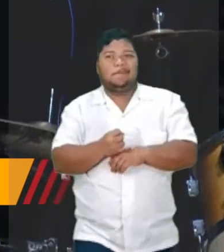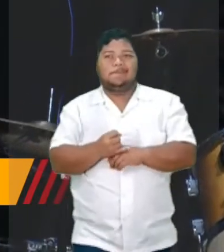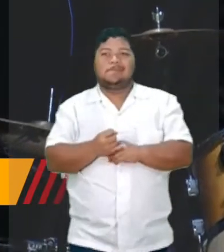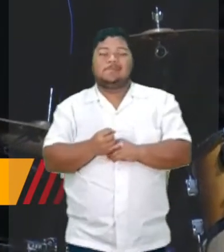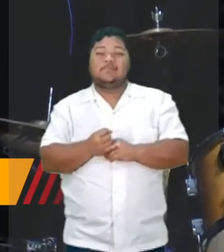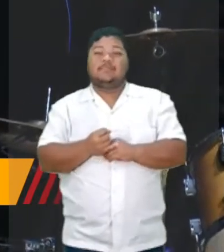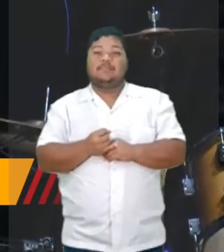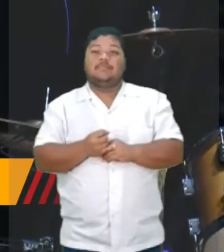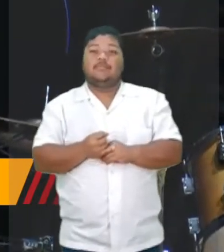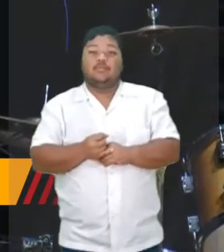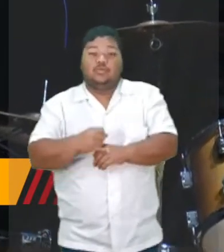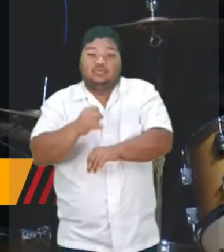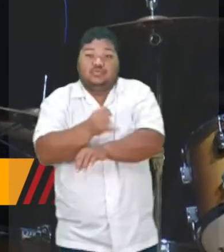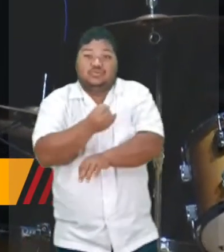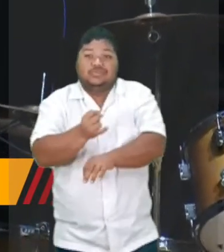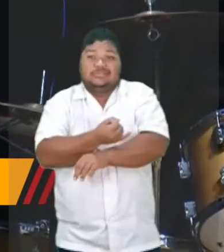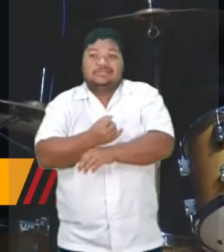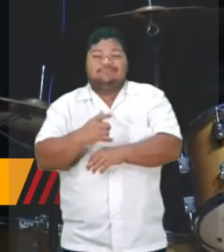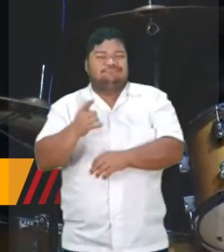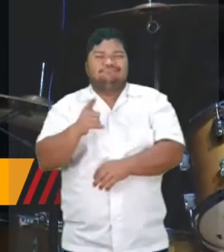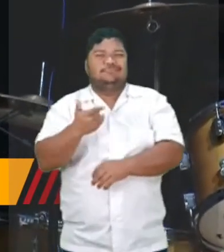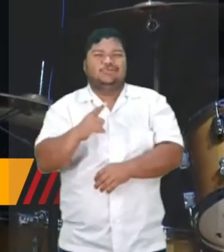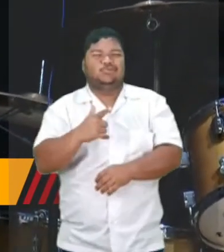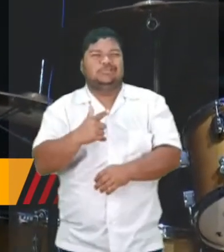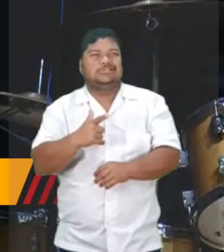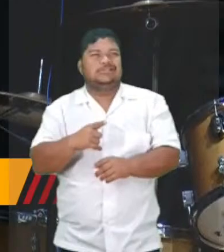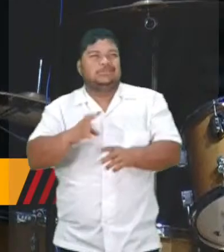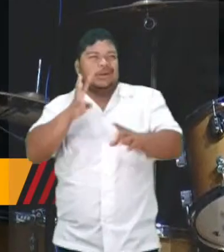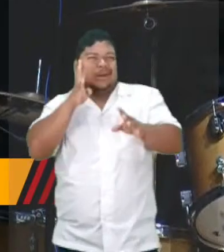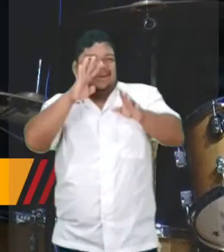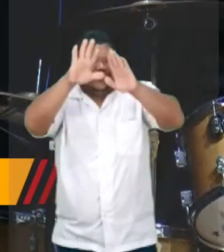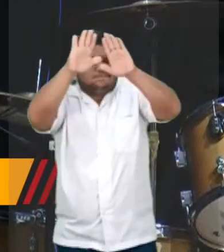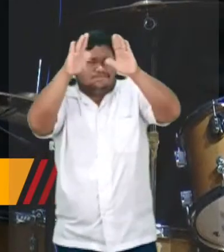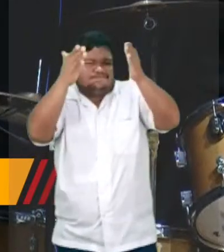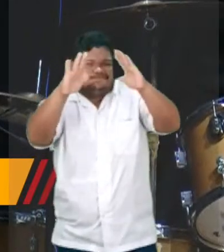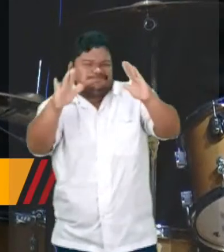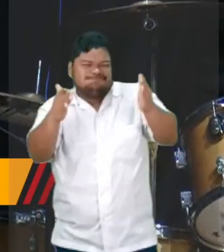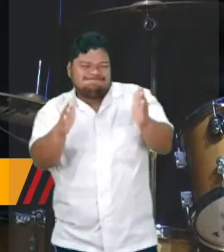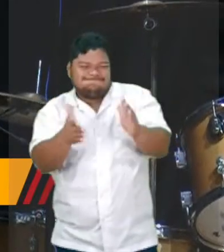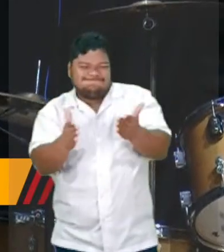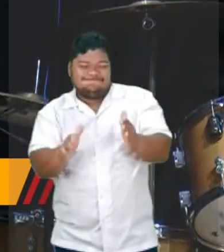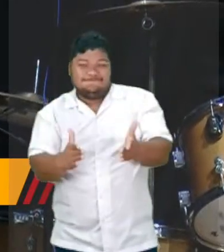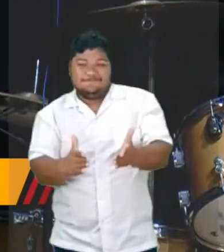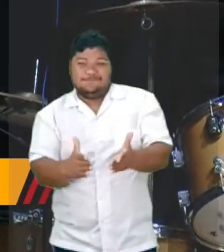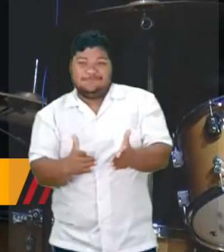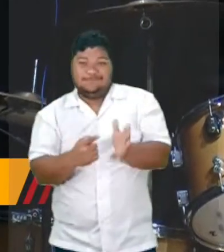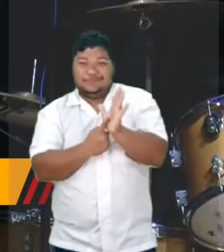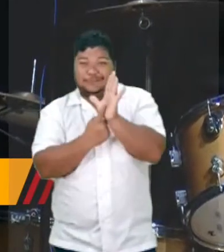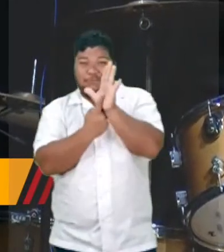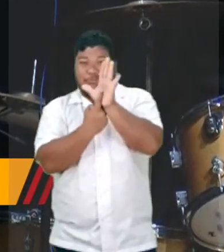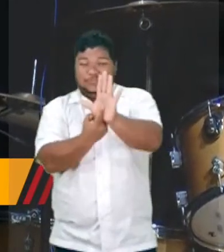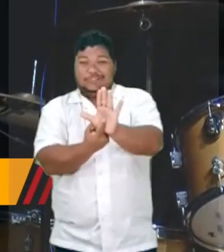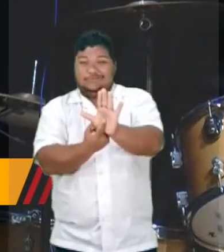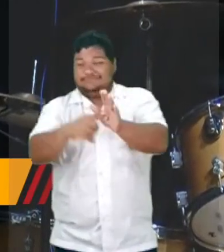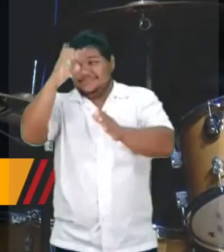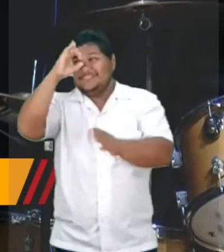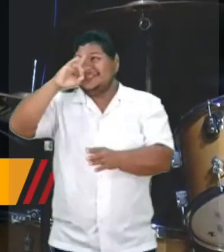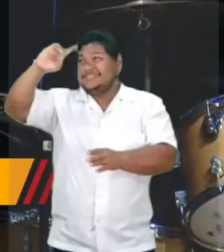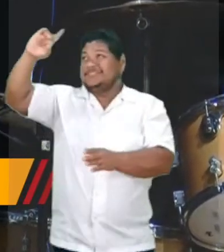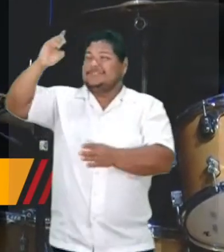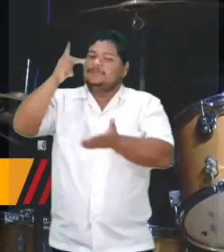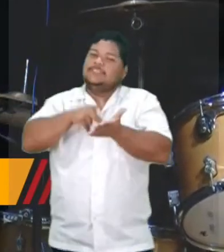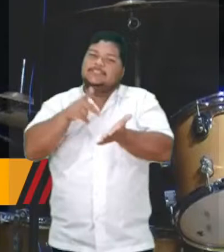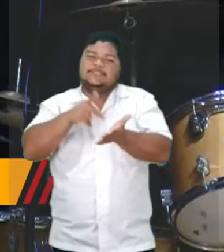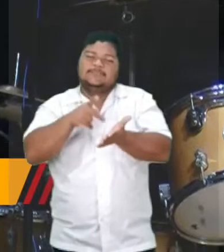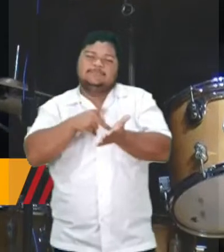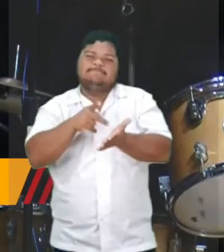Que os judeus não tinham uma imagem que pudesse representar esse Deus verdadeiro.